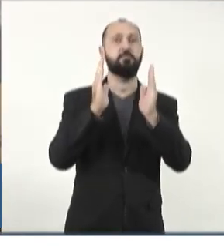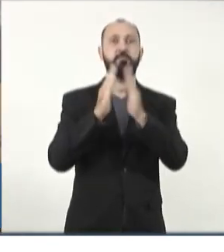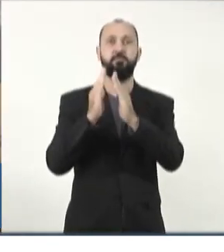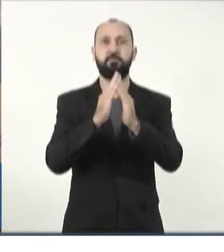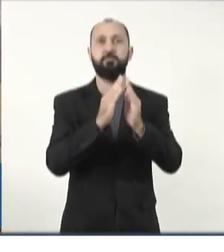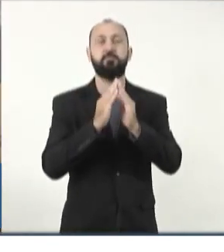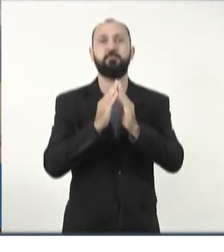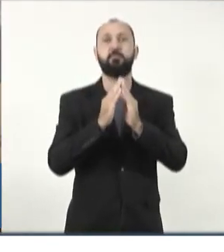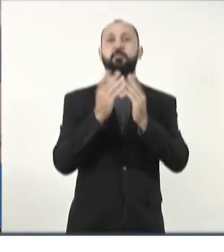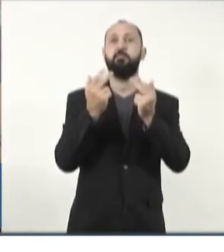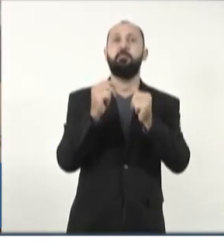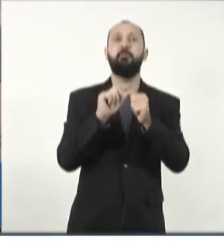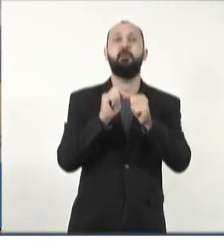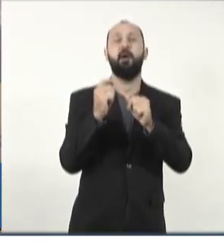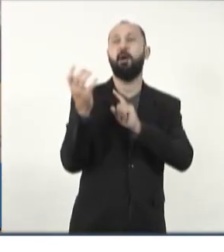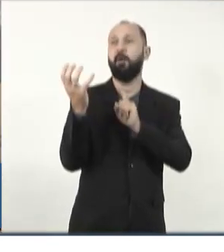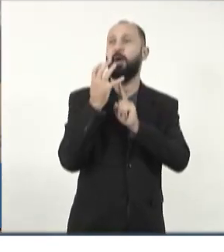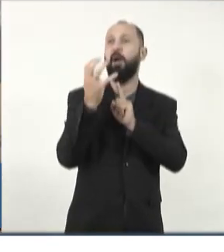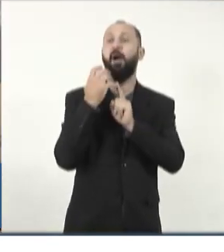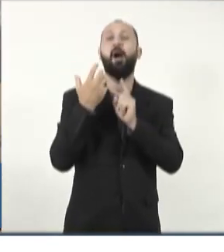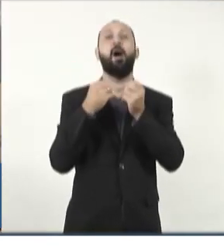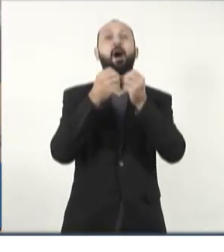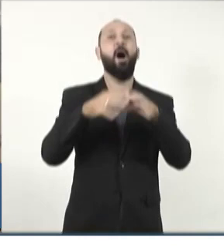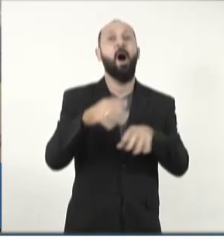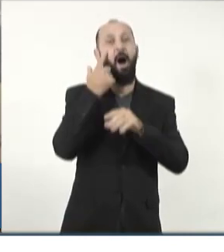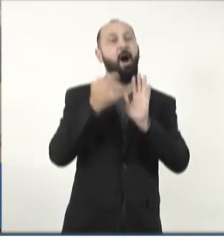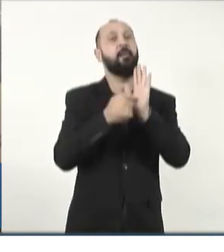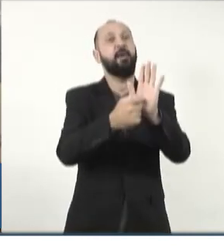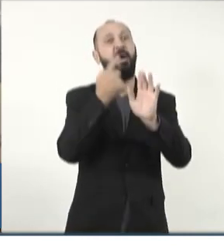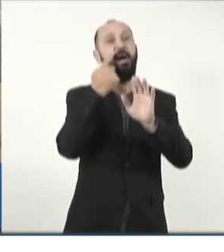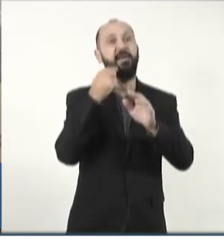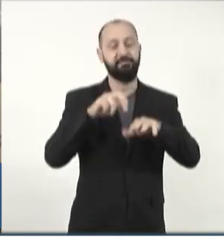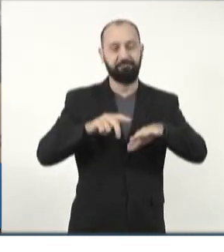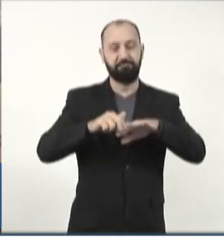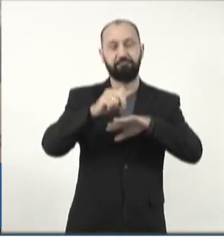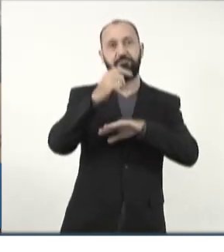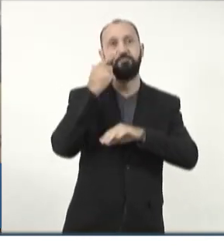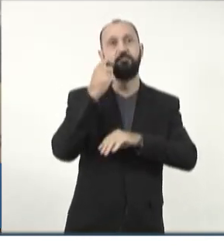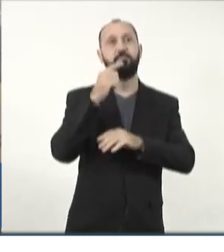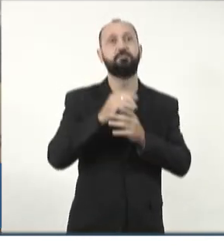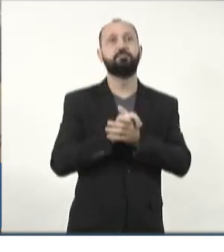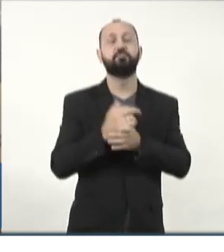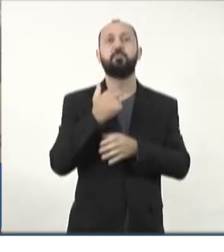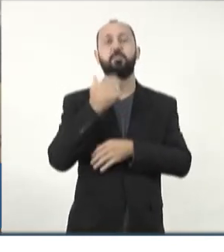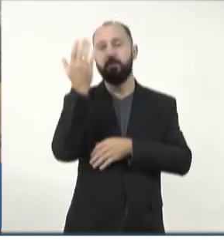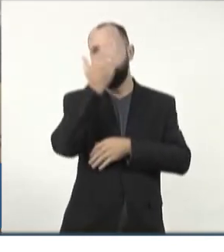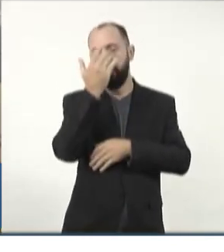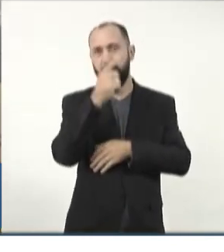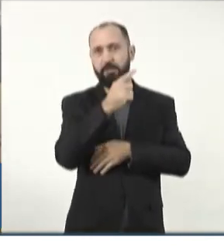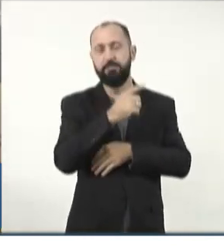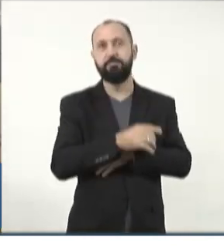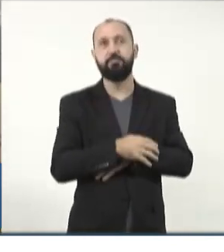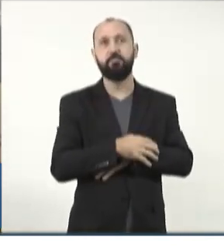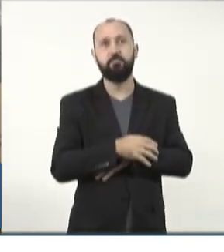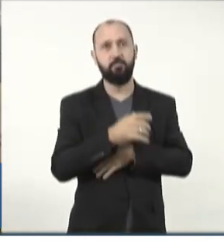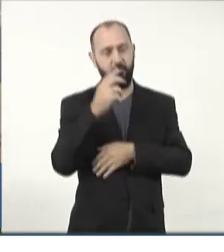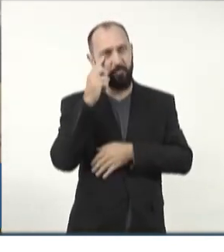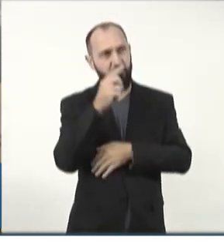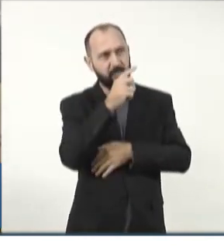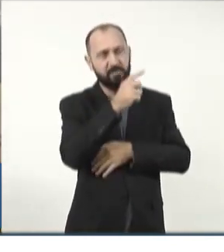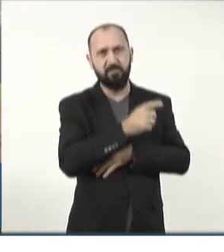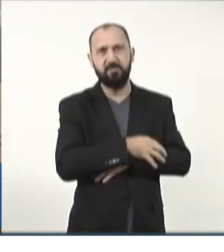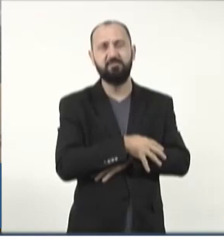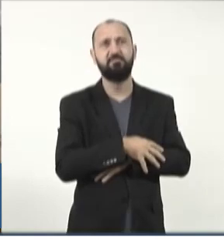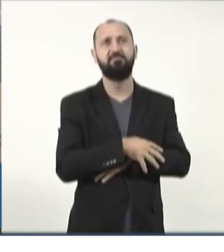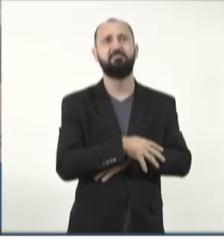casa são fatores que geram violência. E aí eu adoro mostrar essa escadinha aqui, não dá pra ver ali? Vocês estão vendo? Tá,